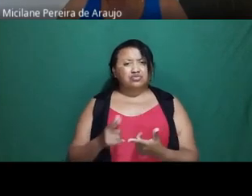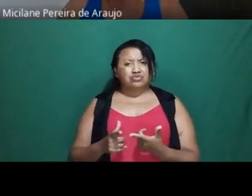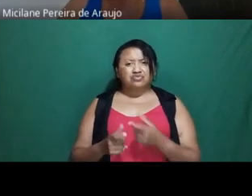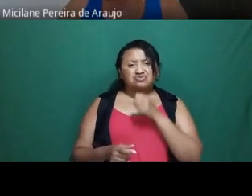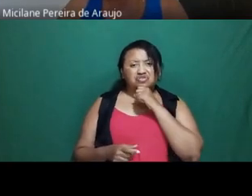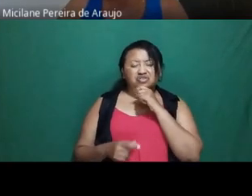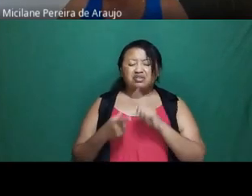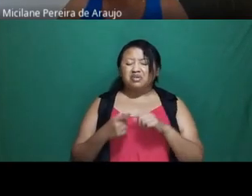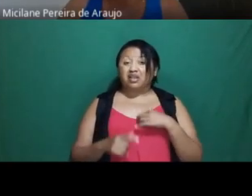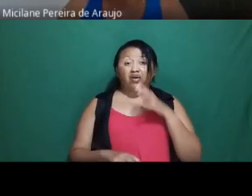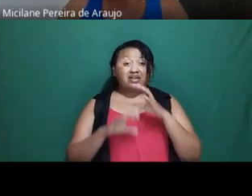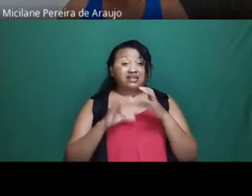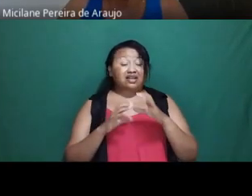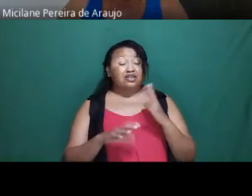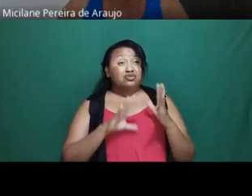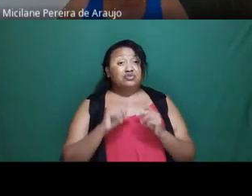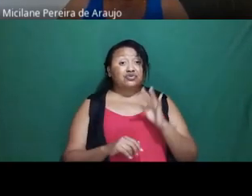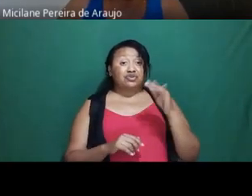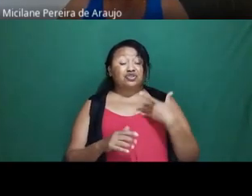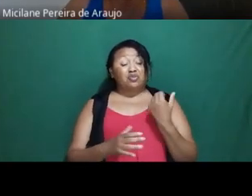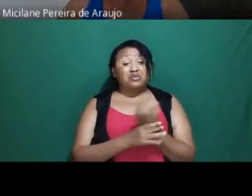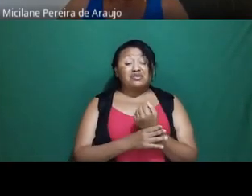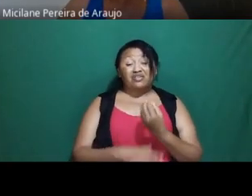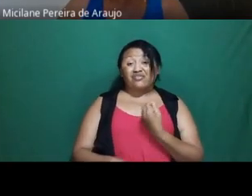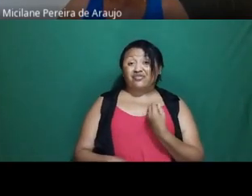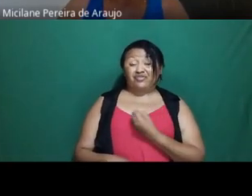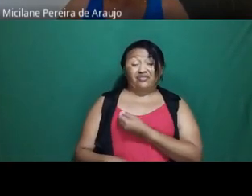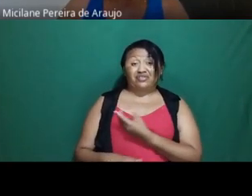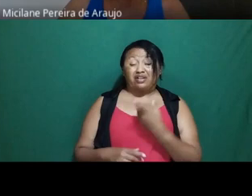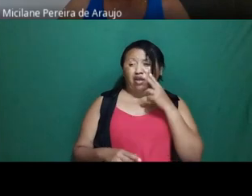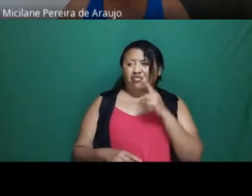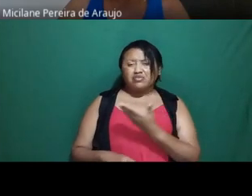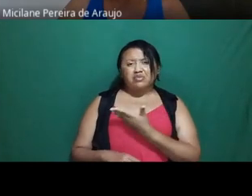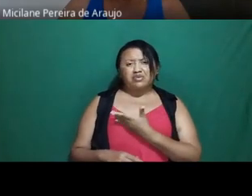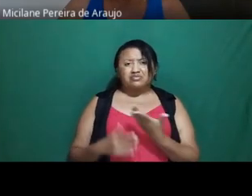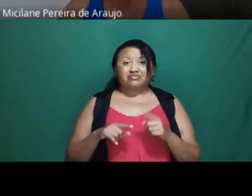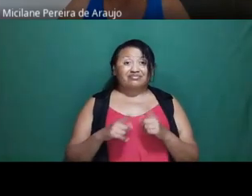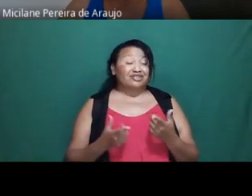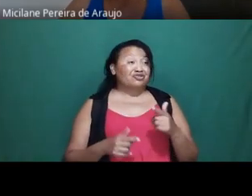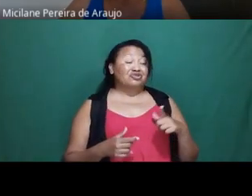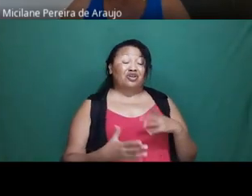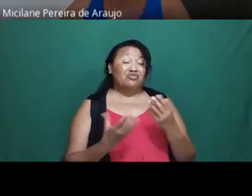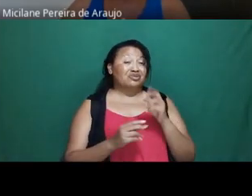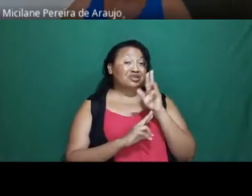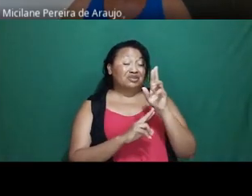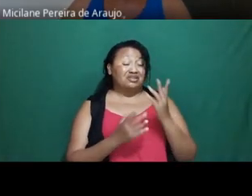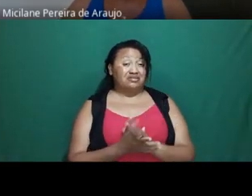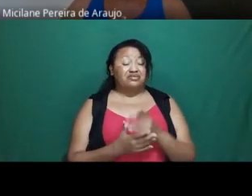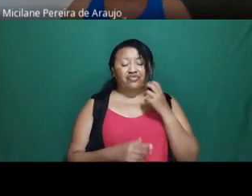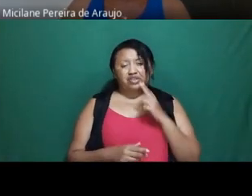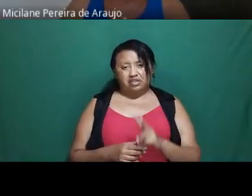o mundo futuro estou preso a vida e olha o meus companheiros estão se turnos mas não tem grande esperanças